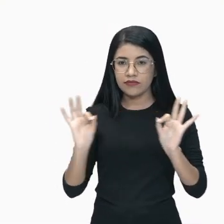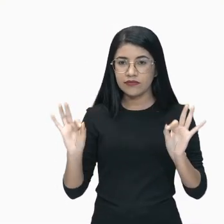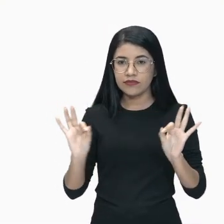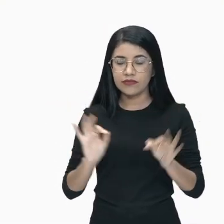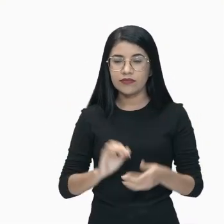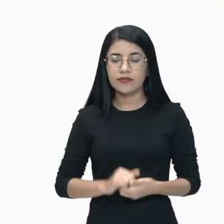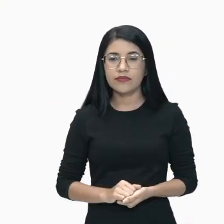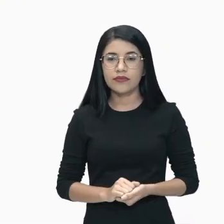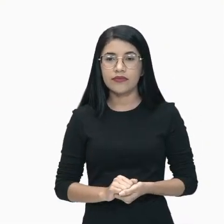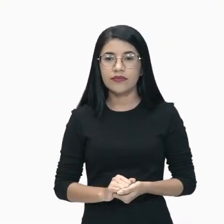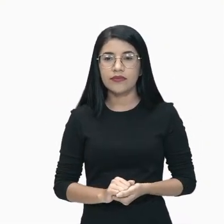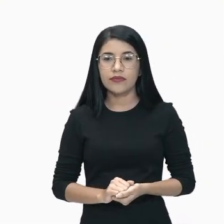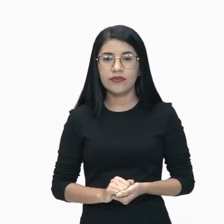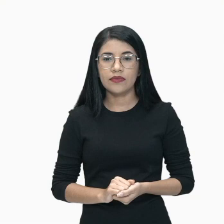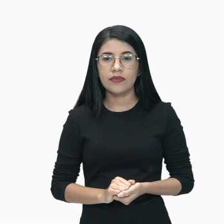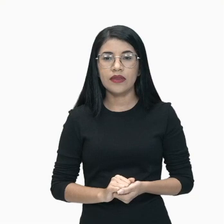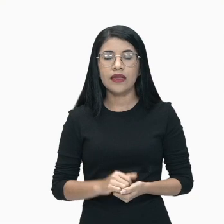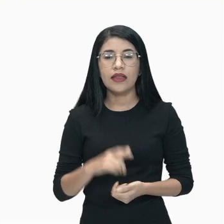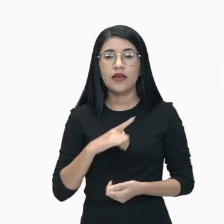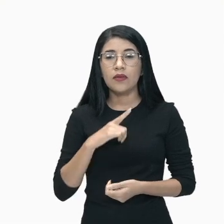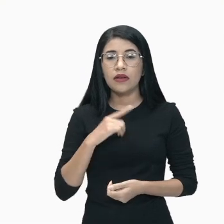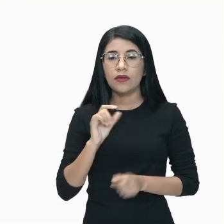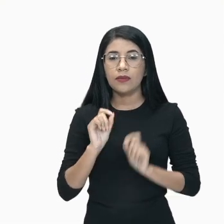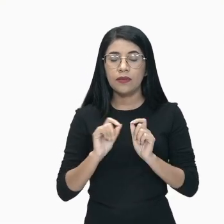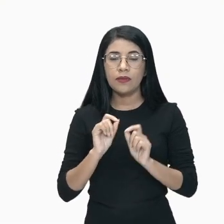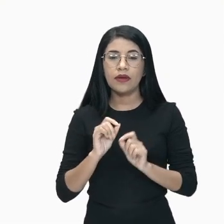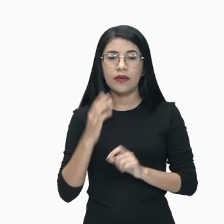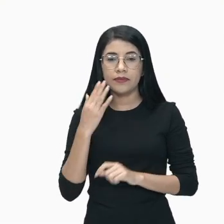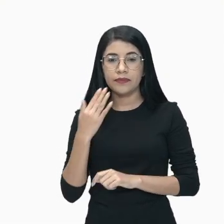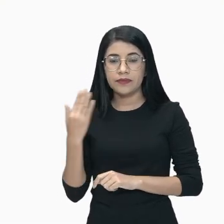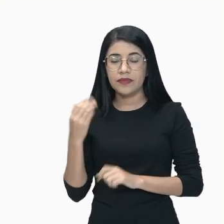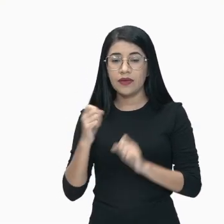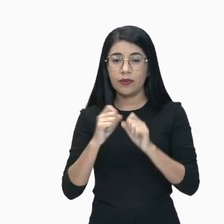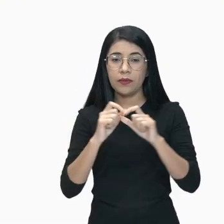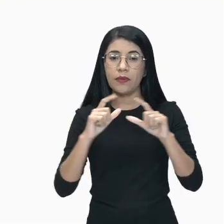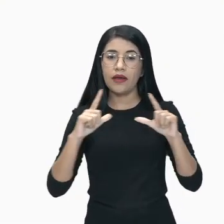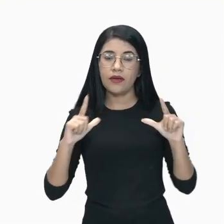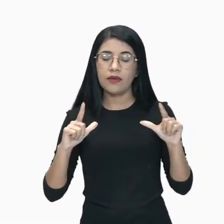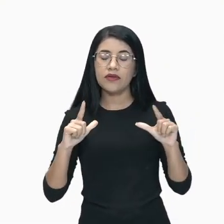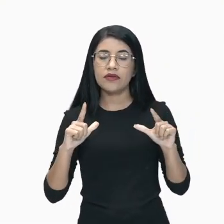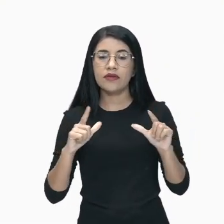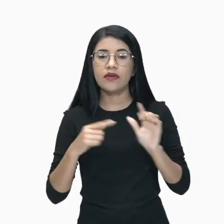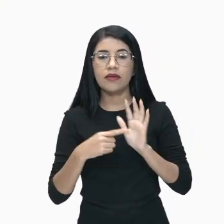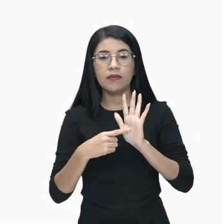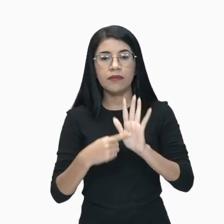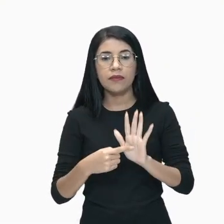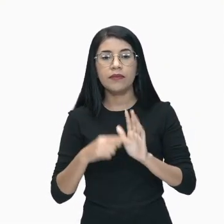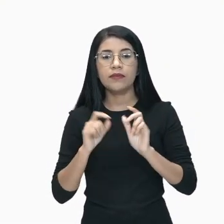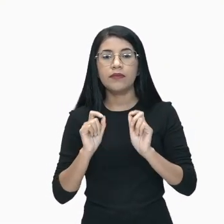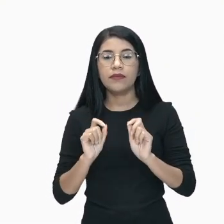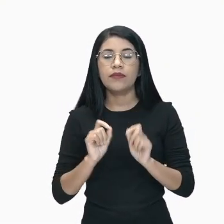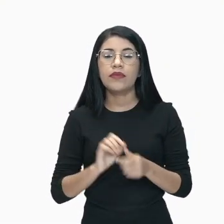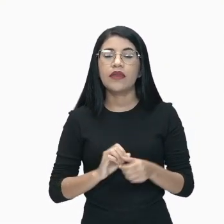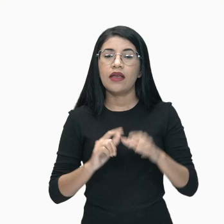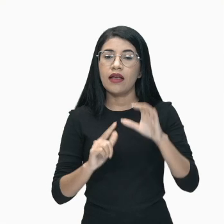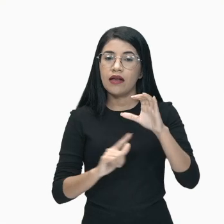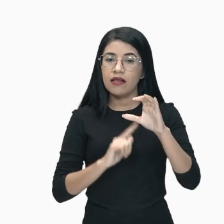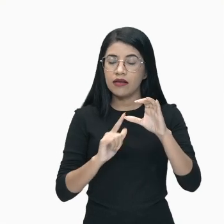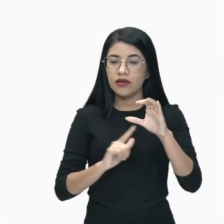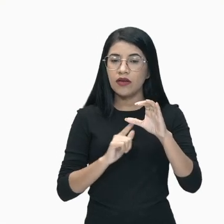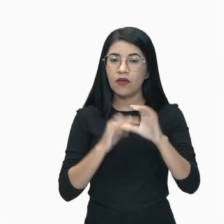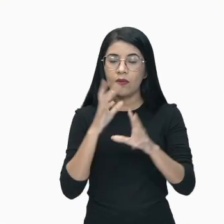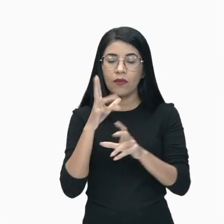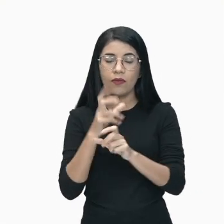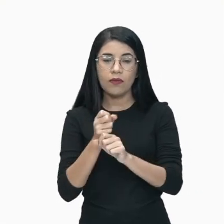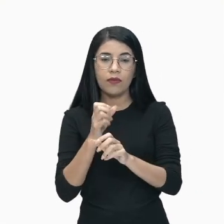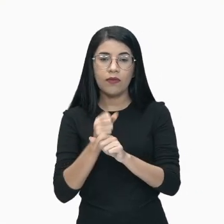eu tenho aqui essa proporcionalidade da lei de Coulomb, tá bom? A lei de Coulomb, a força, né,